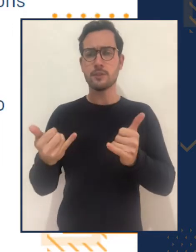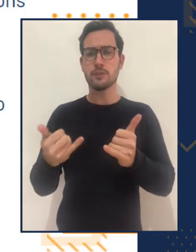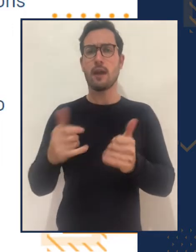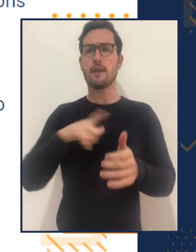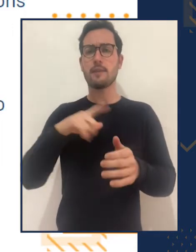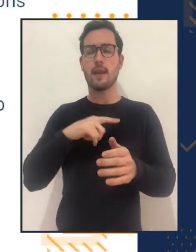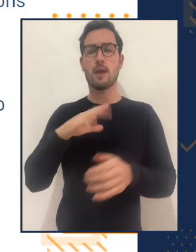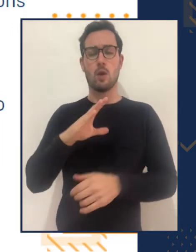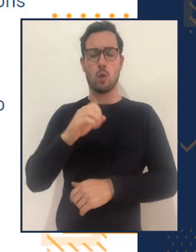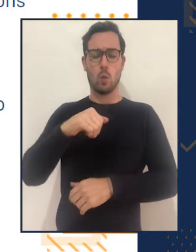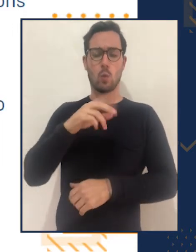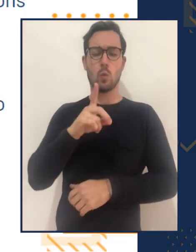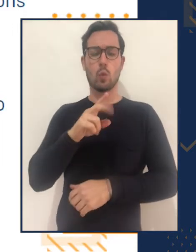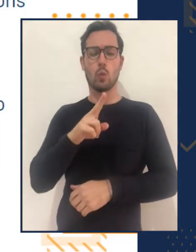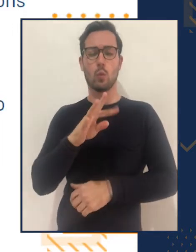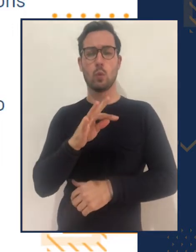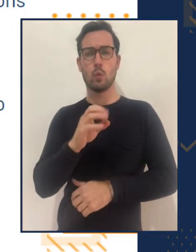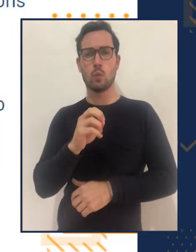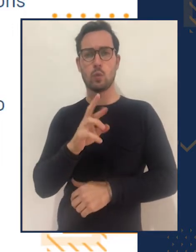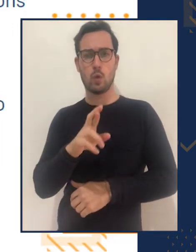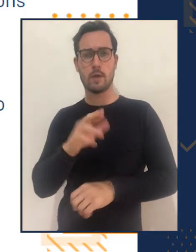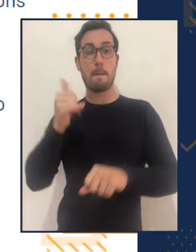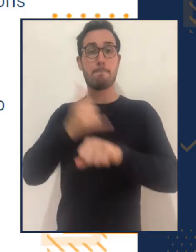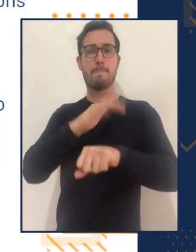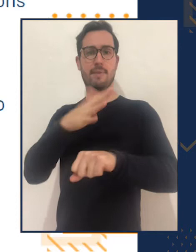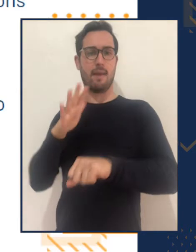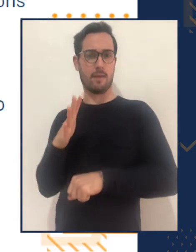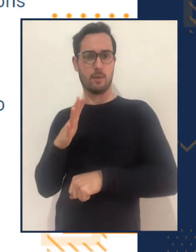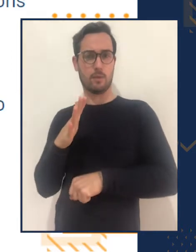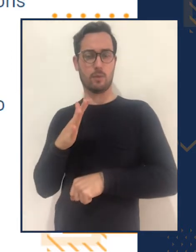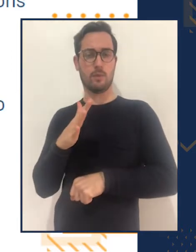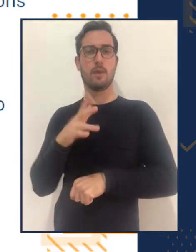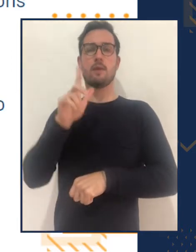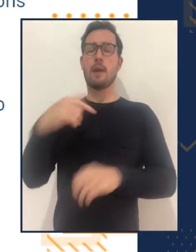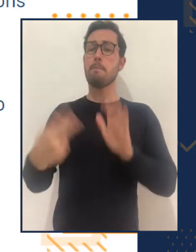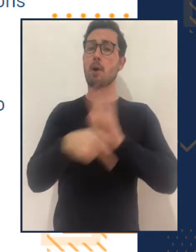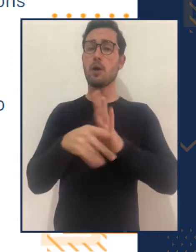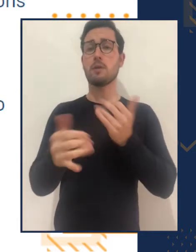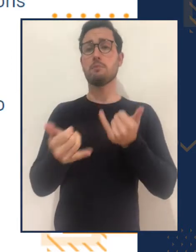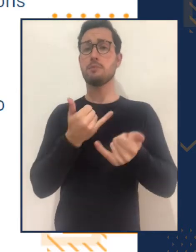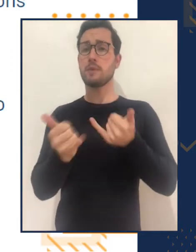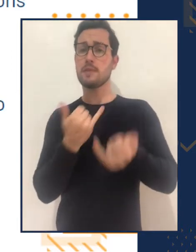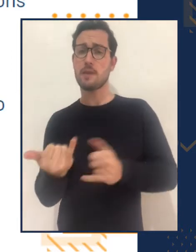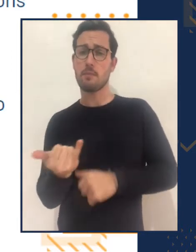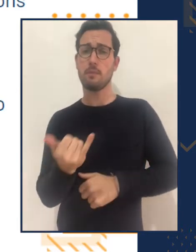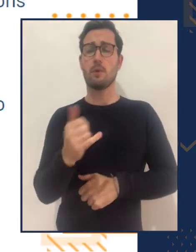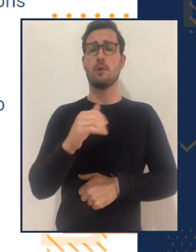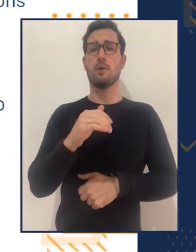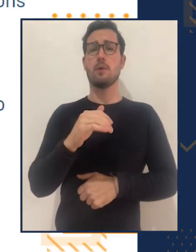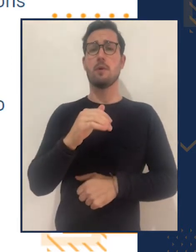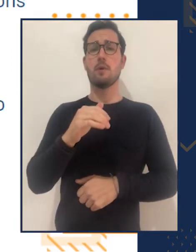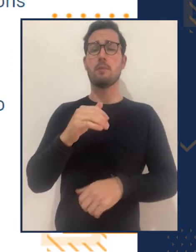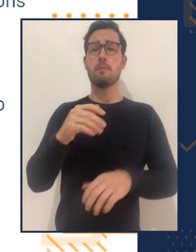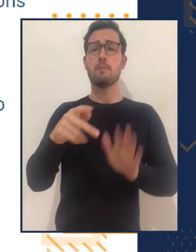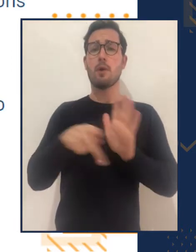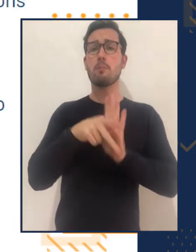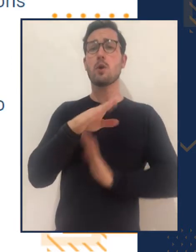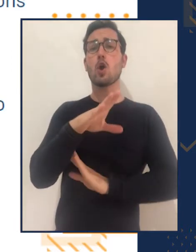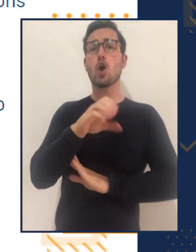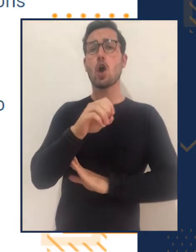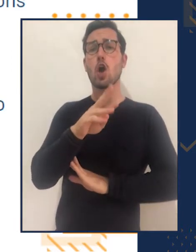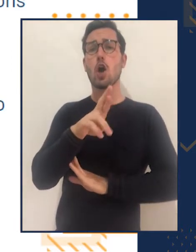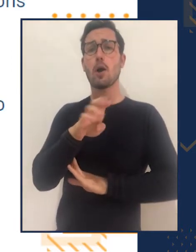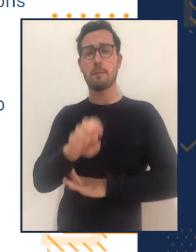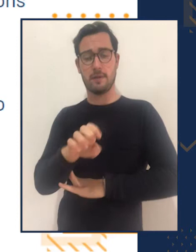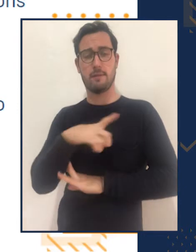circuito fechado, um condutor metálico, um fio de cobre, por exemplo. Então, esses elétrons livres que se deslocam de forma ordenada, né,